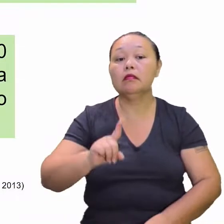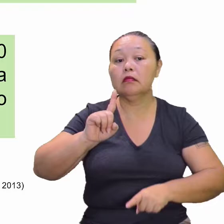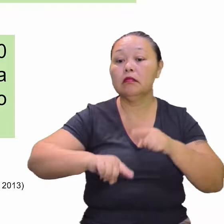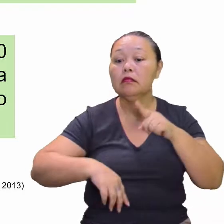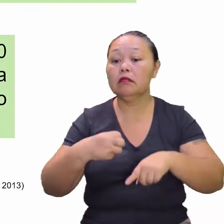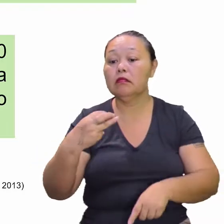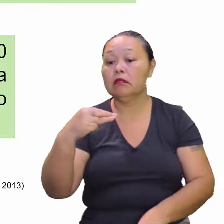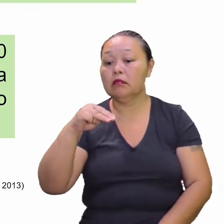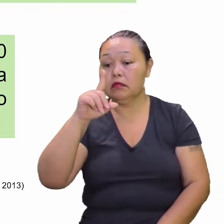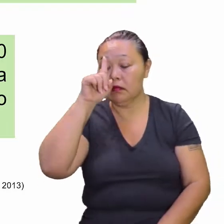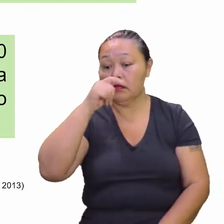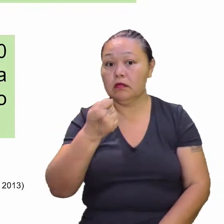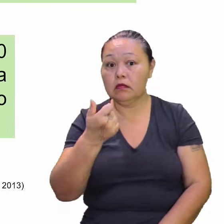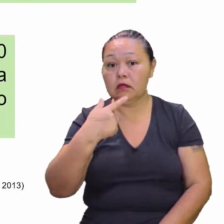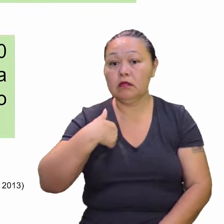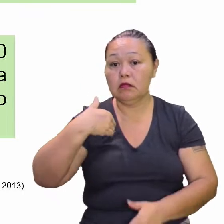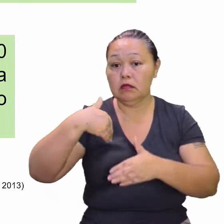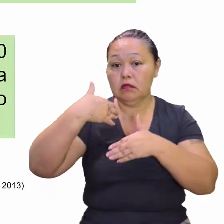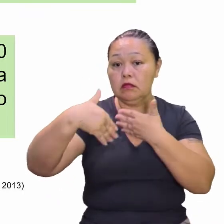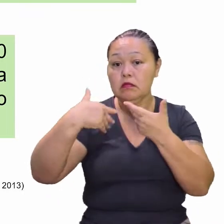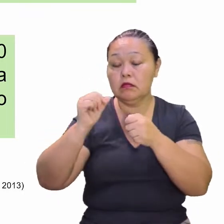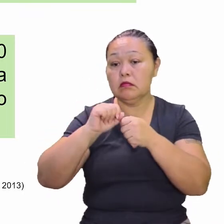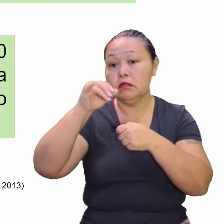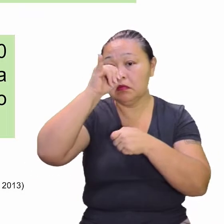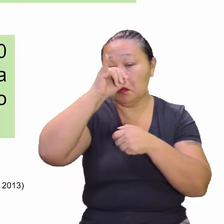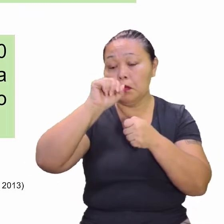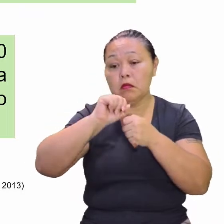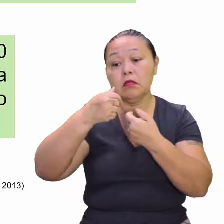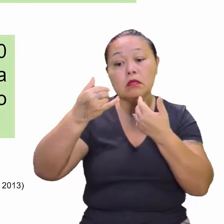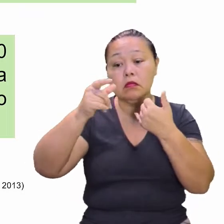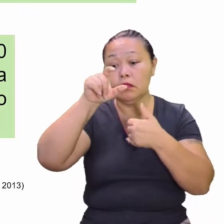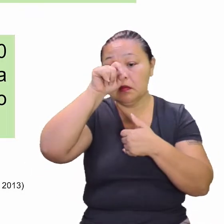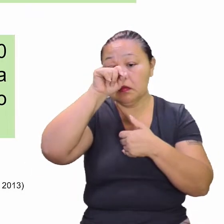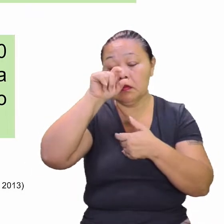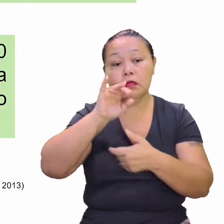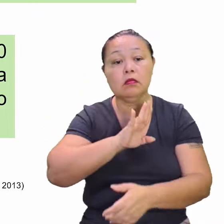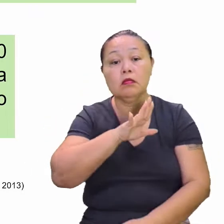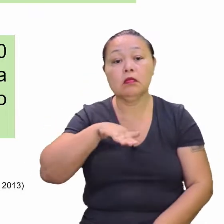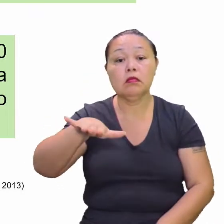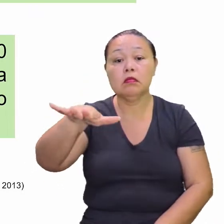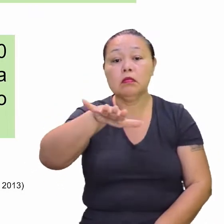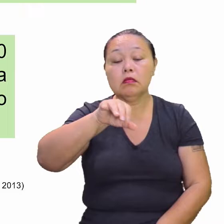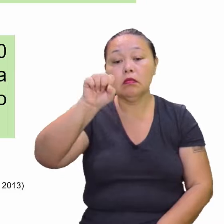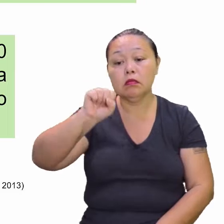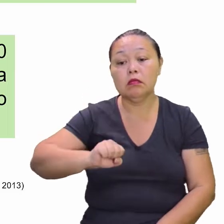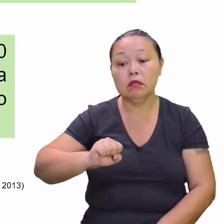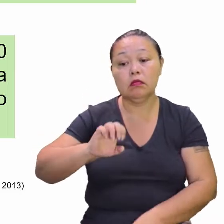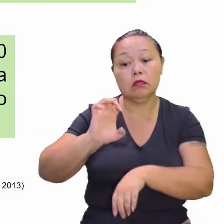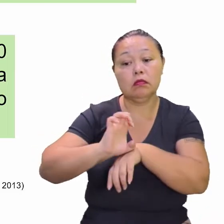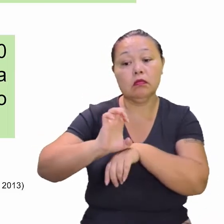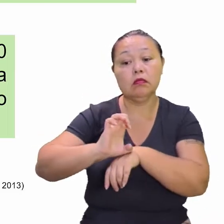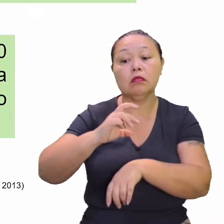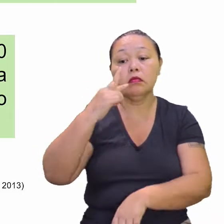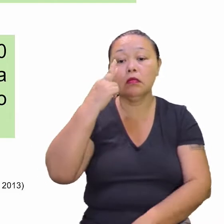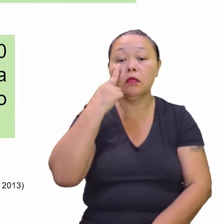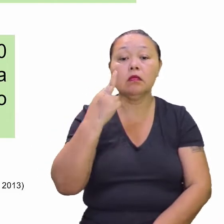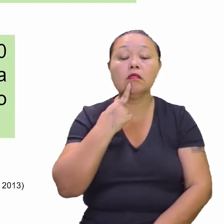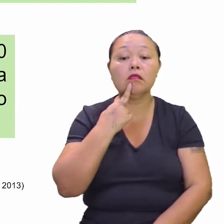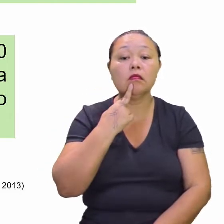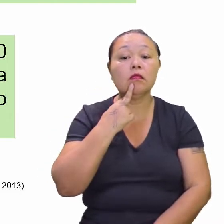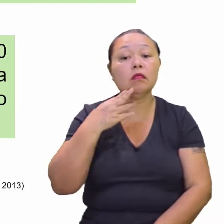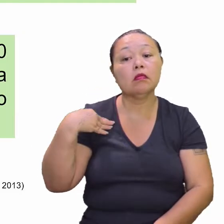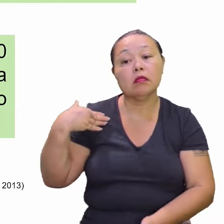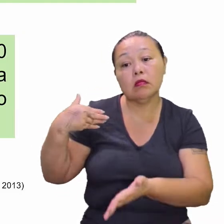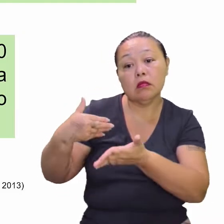A produção de milho, que impulsiona a suinocultura e a avicultura, principalmente na região sul de Rondônia,